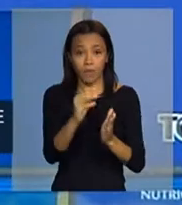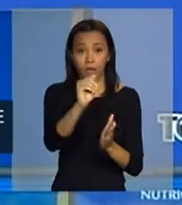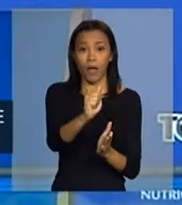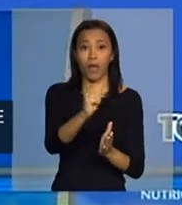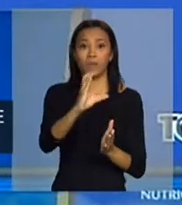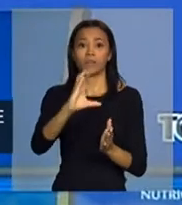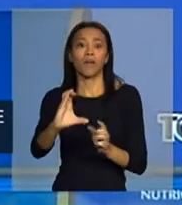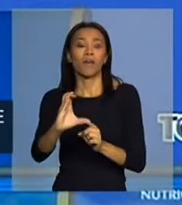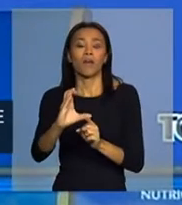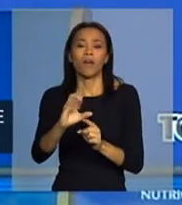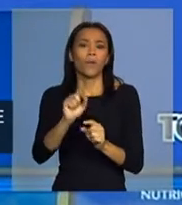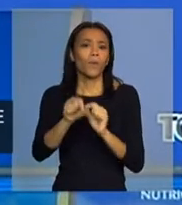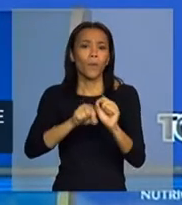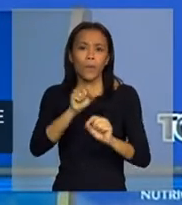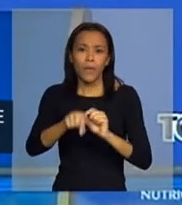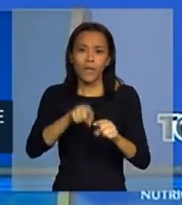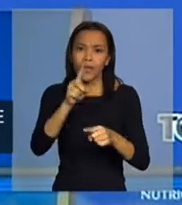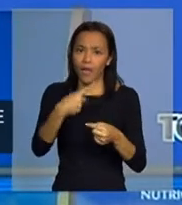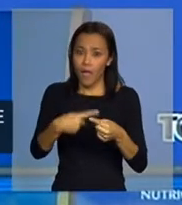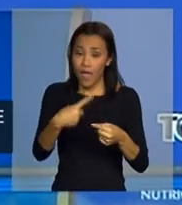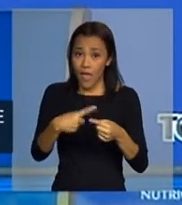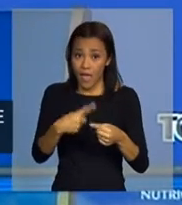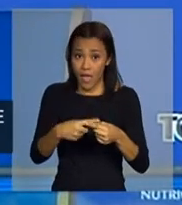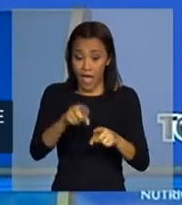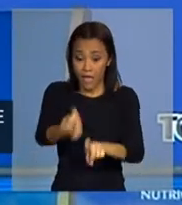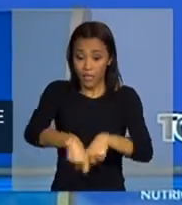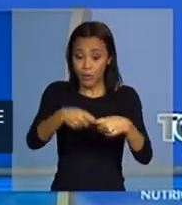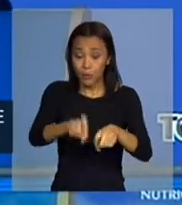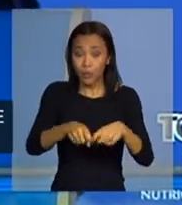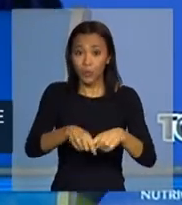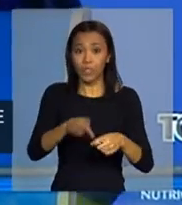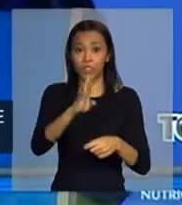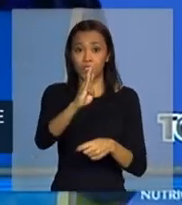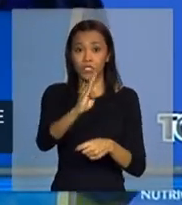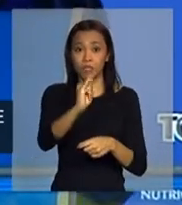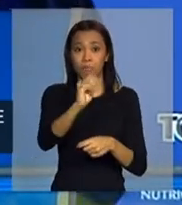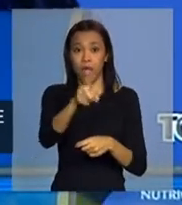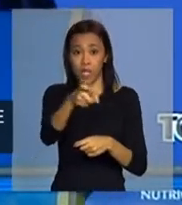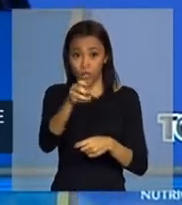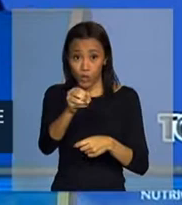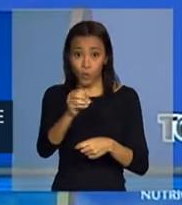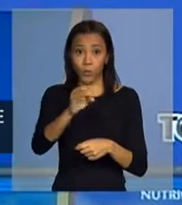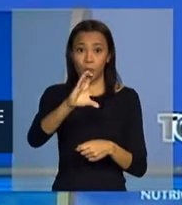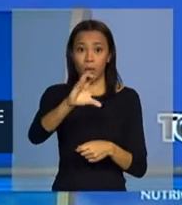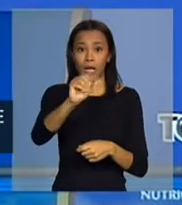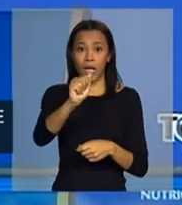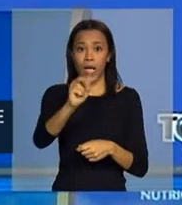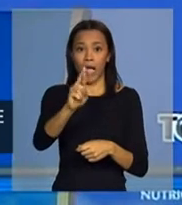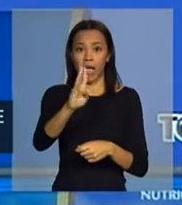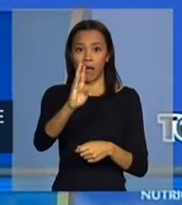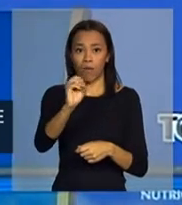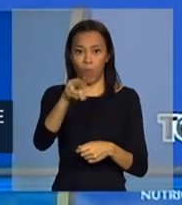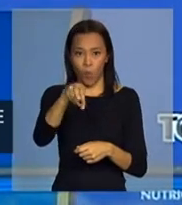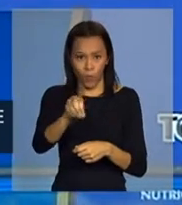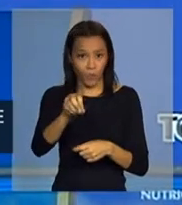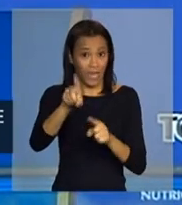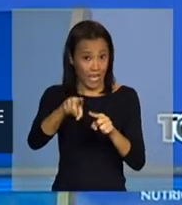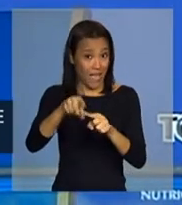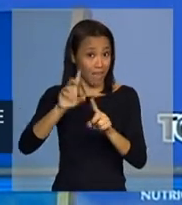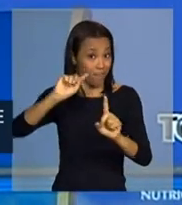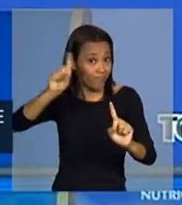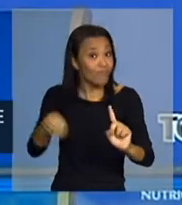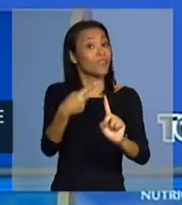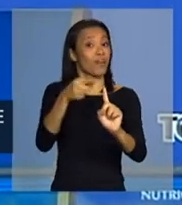é o Programa de Agricultura de Baixo Carbono, que é um dos nossos instrumentos para enfrentar o desafio. E